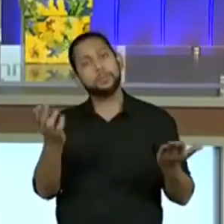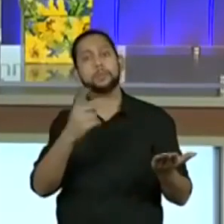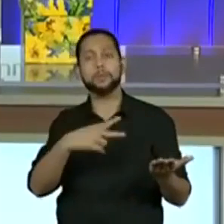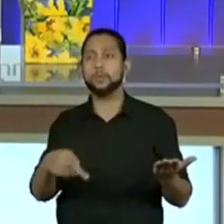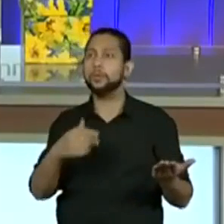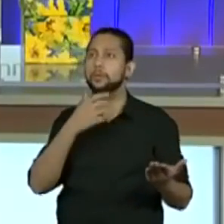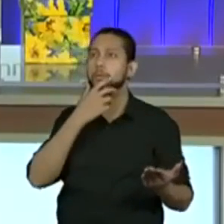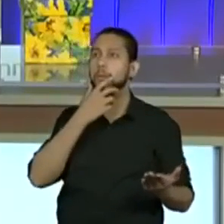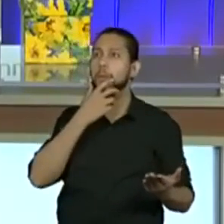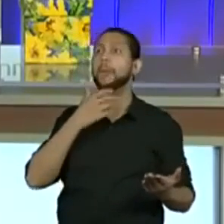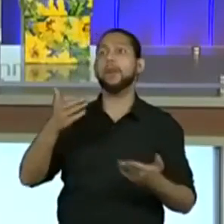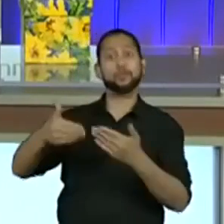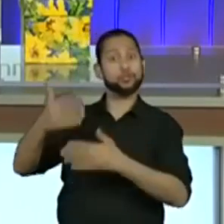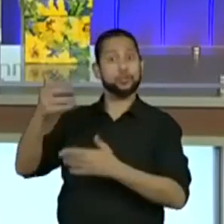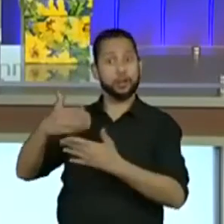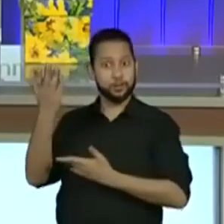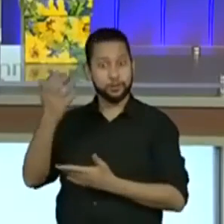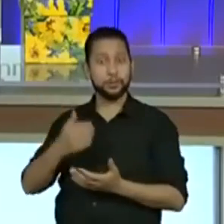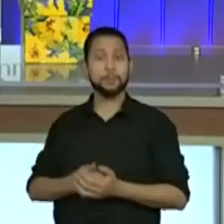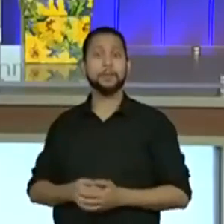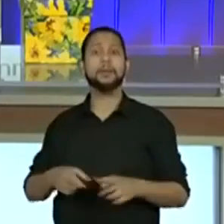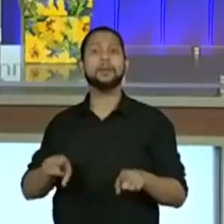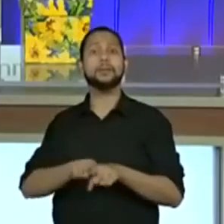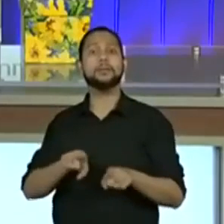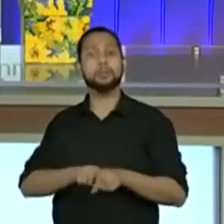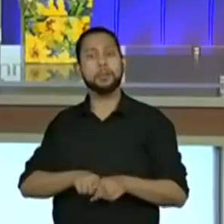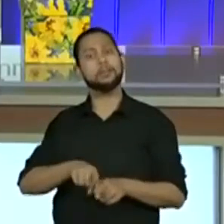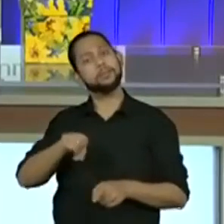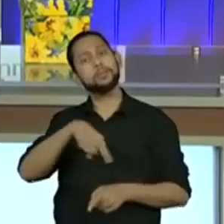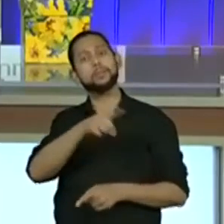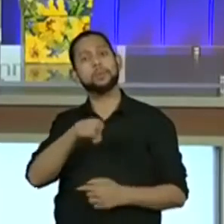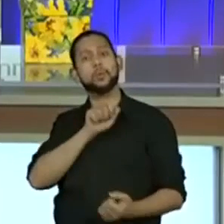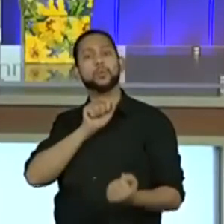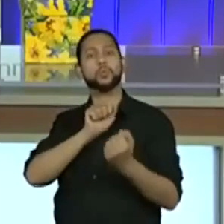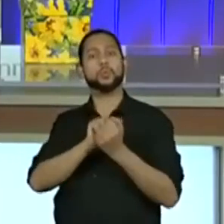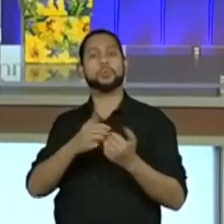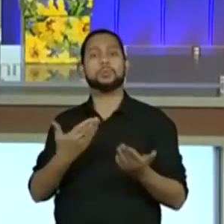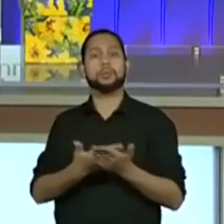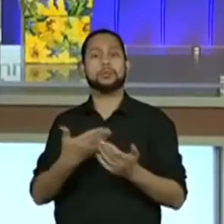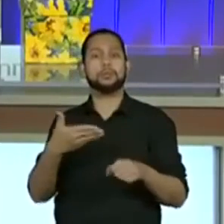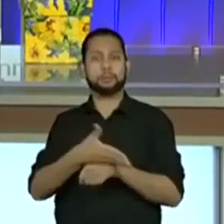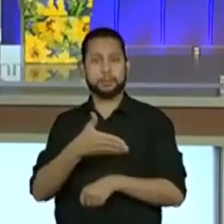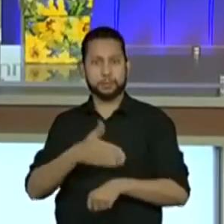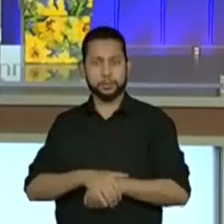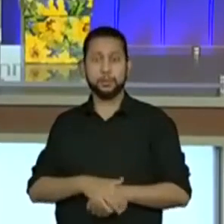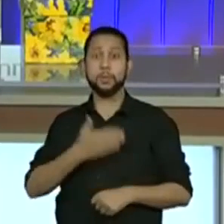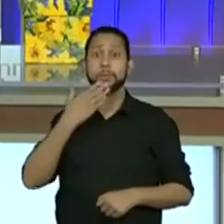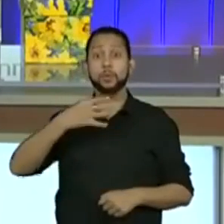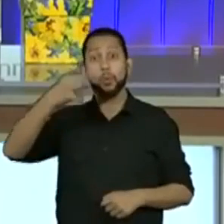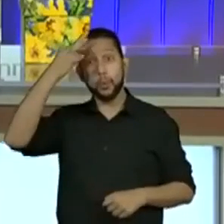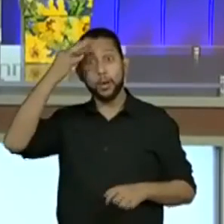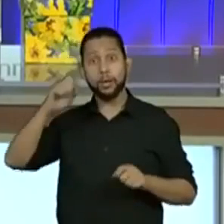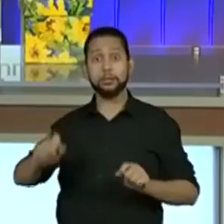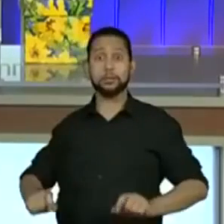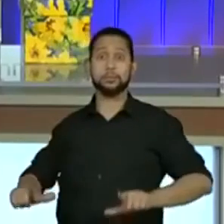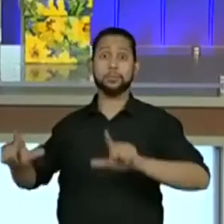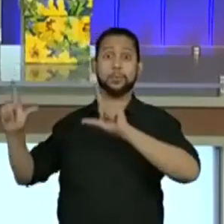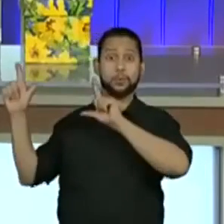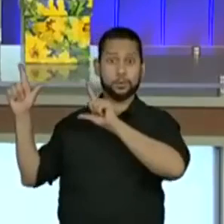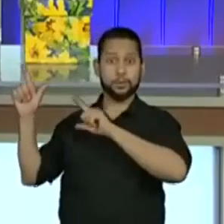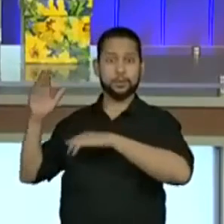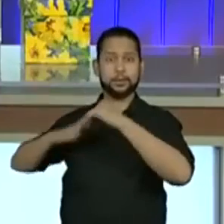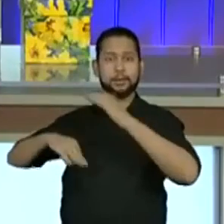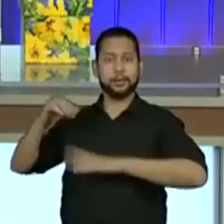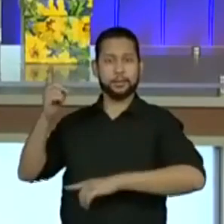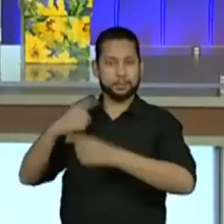nosso chat. Conto também com a colaboração de todos vocês nessa tarde. Vou pedir para o oráculo colocar nossa habilidade na telinha